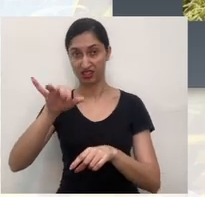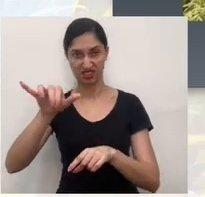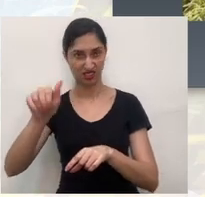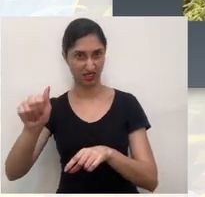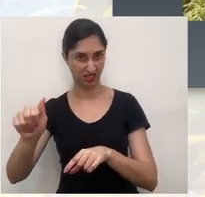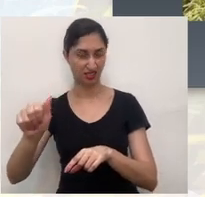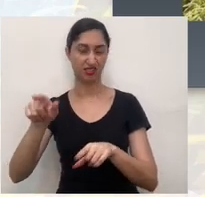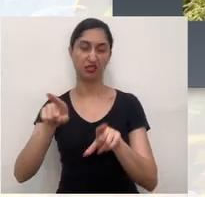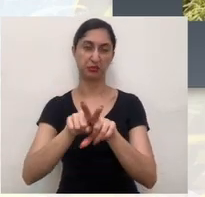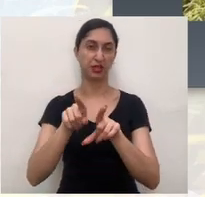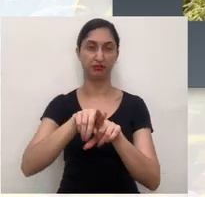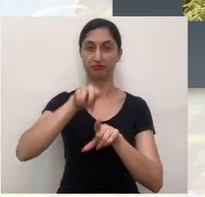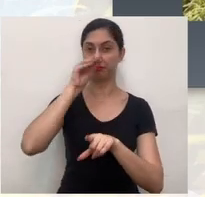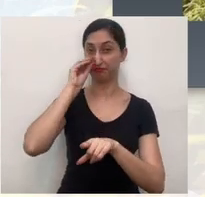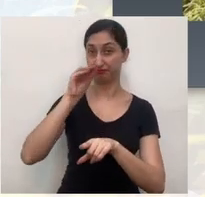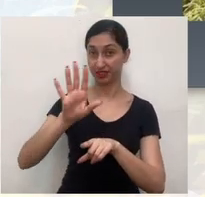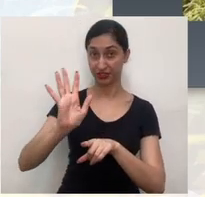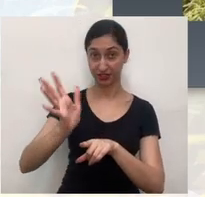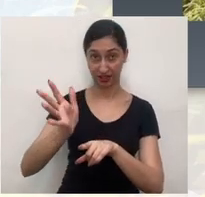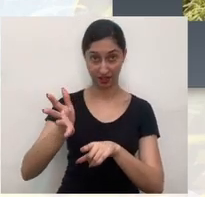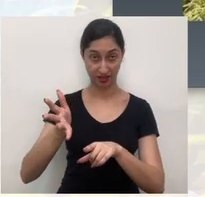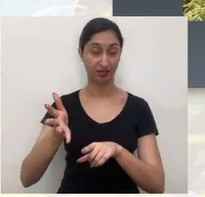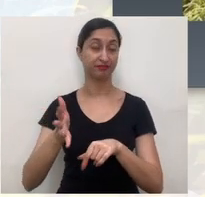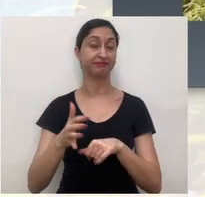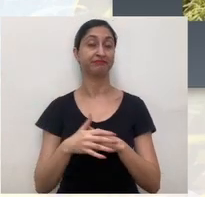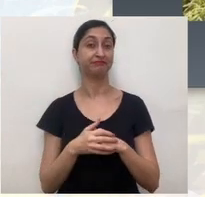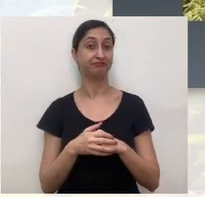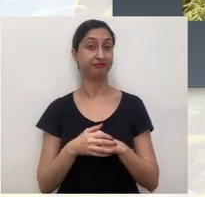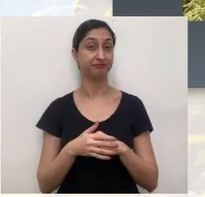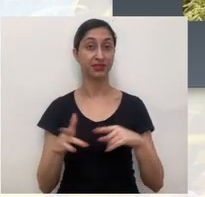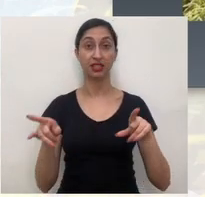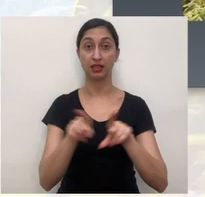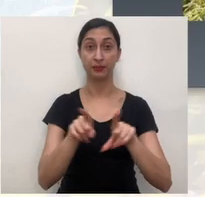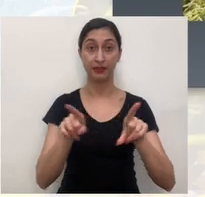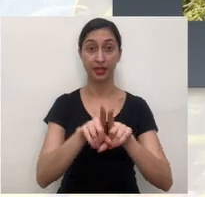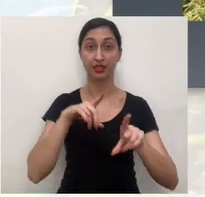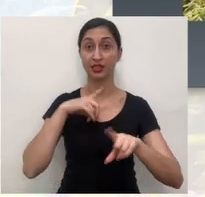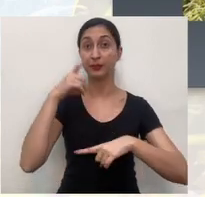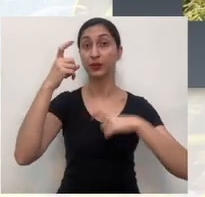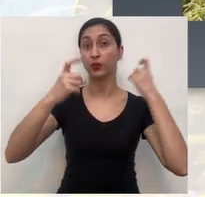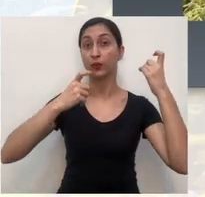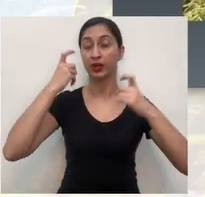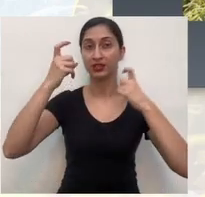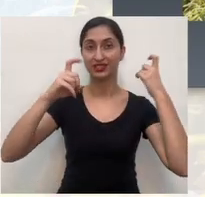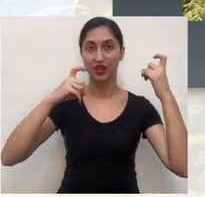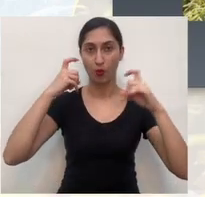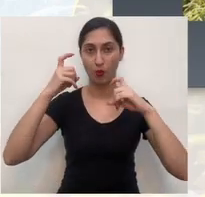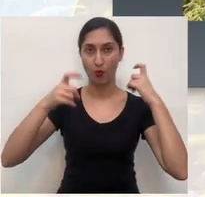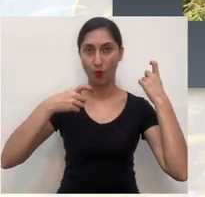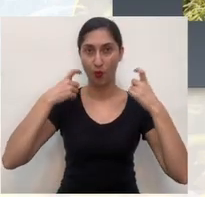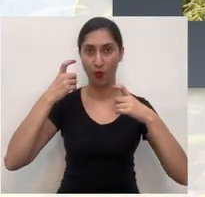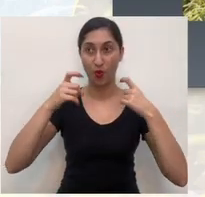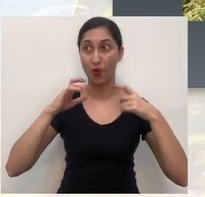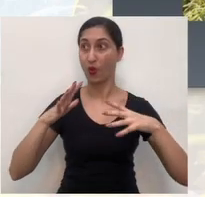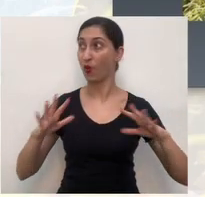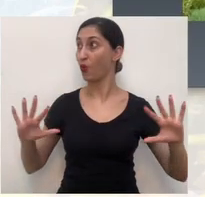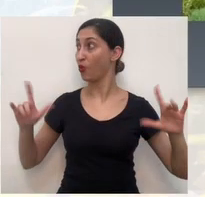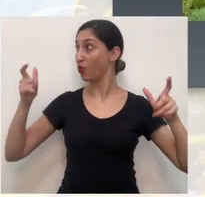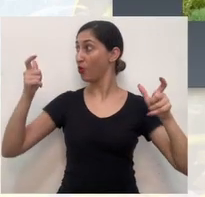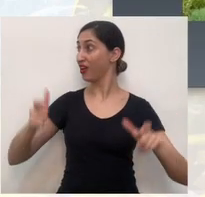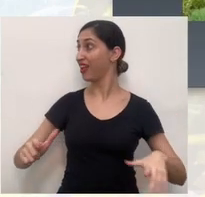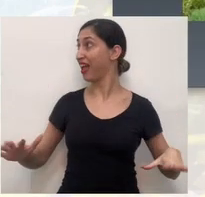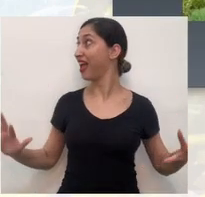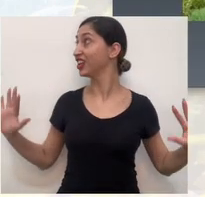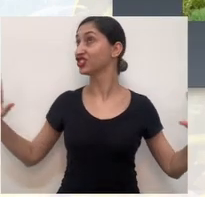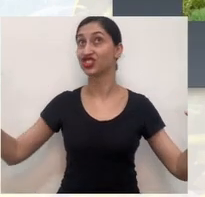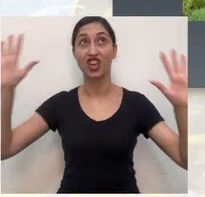ignorados, não existem, e mais, há uma preocupação com a paisagem do entorno,